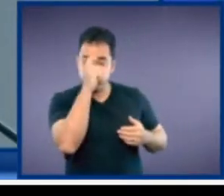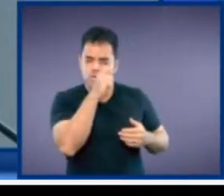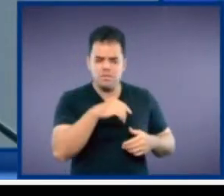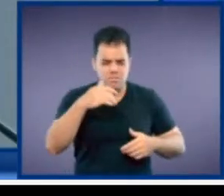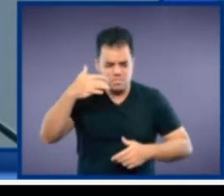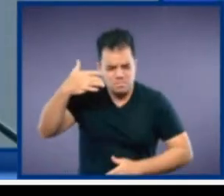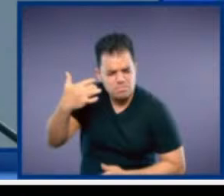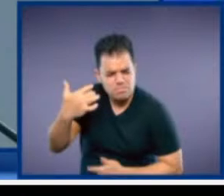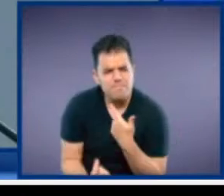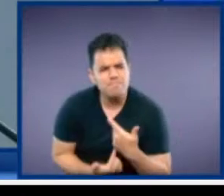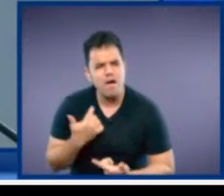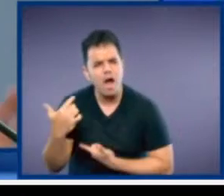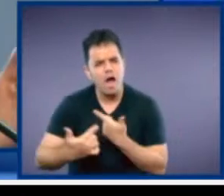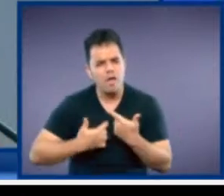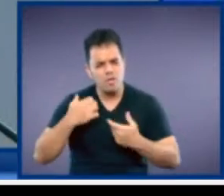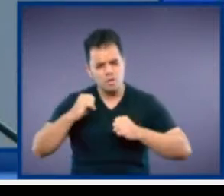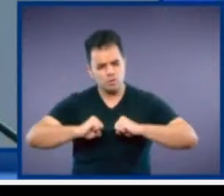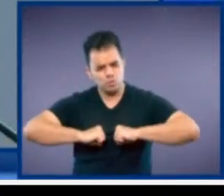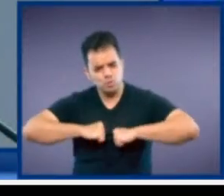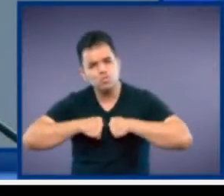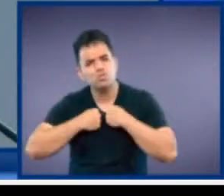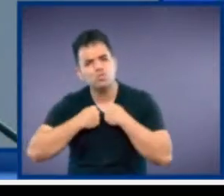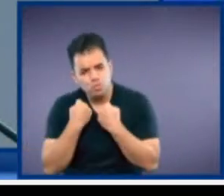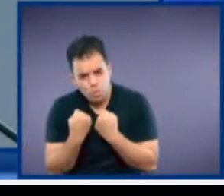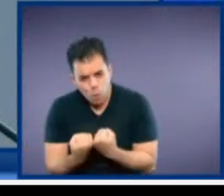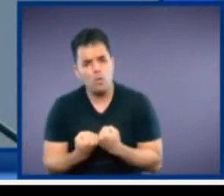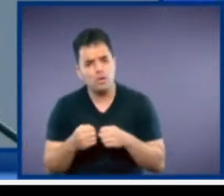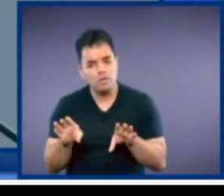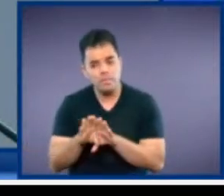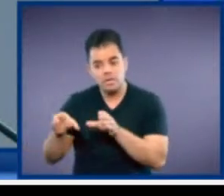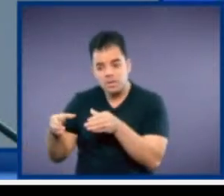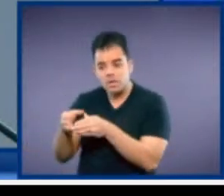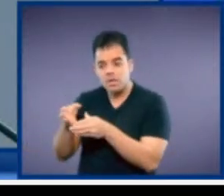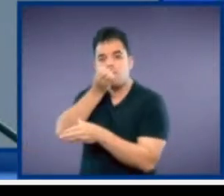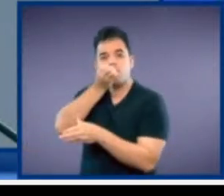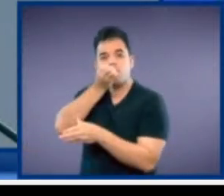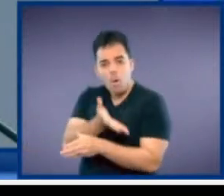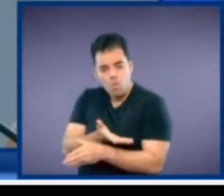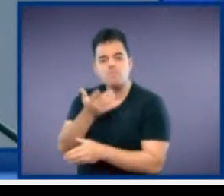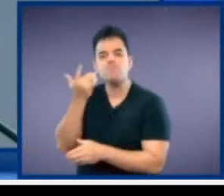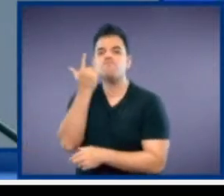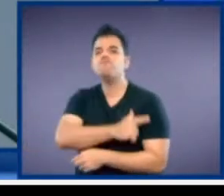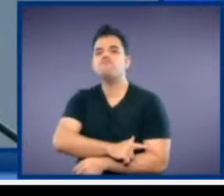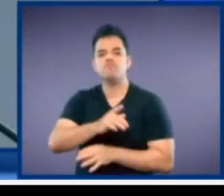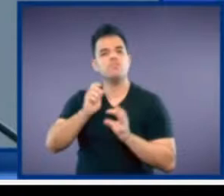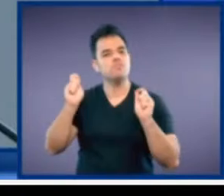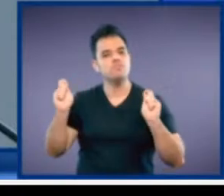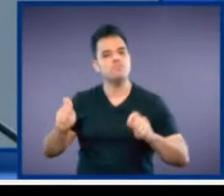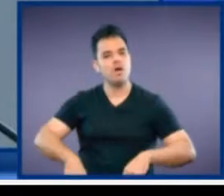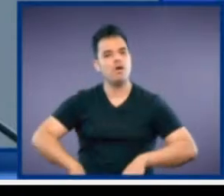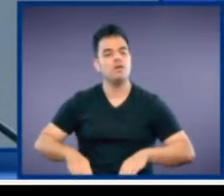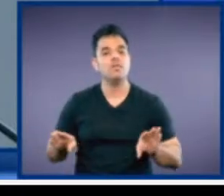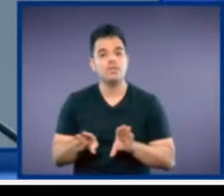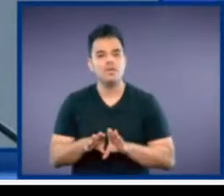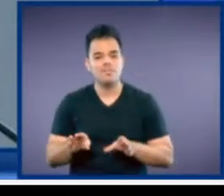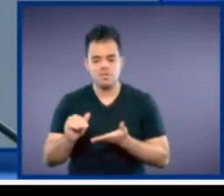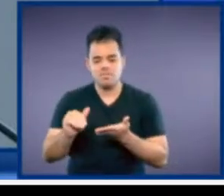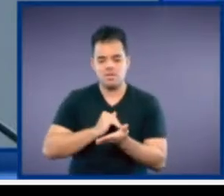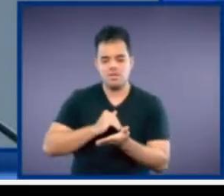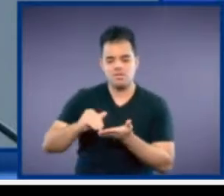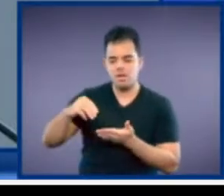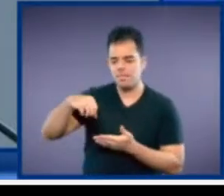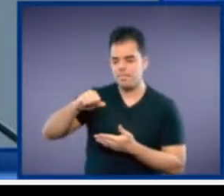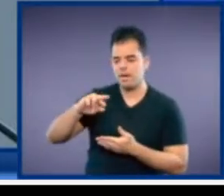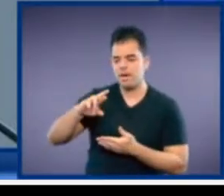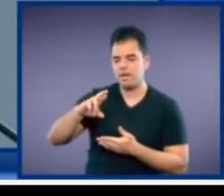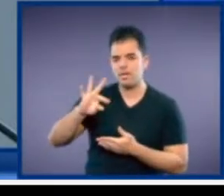com determinação, com uma boa equipe é viável. O secretário Marcato falou que trabalhou com